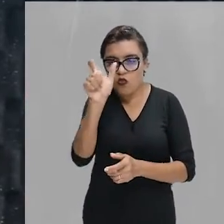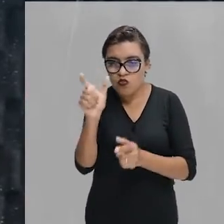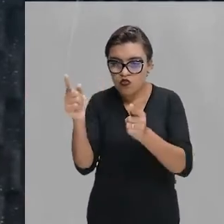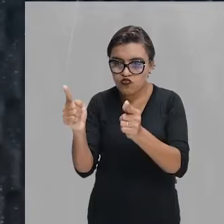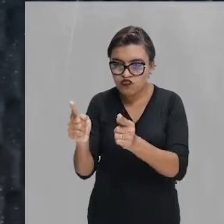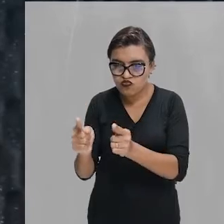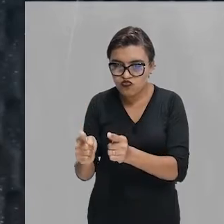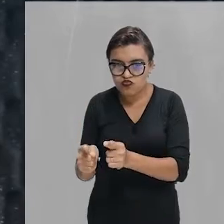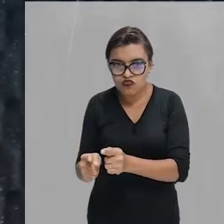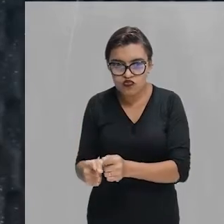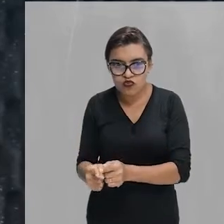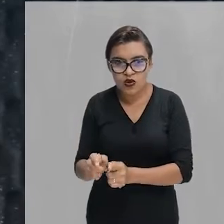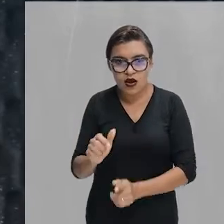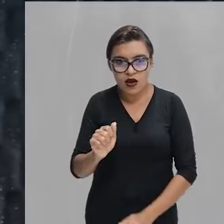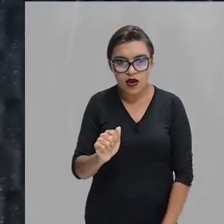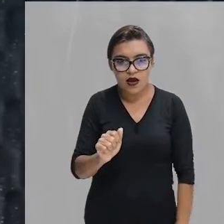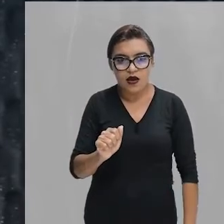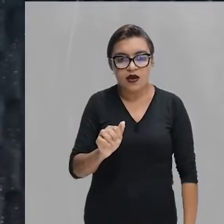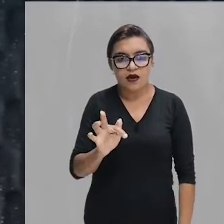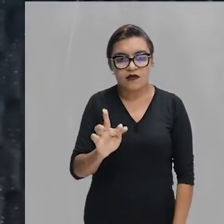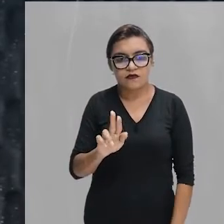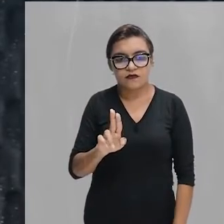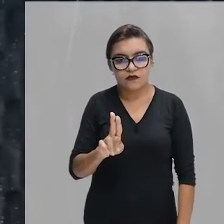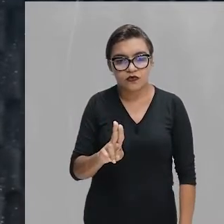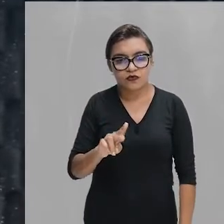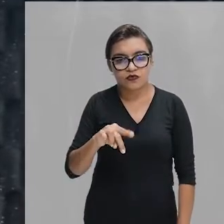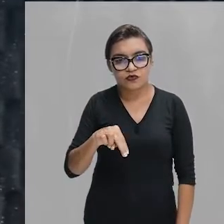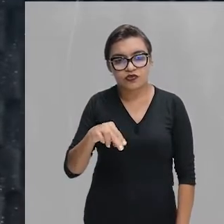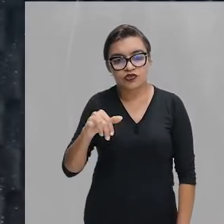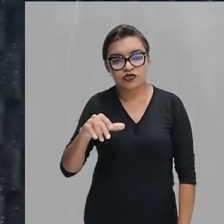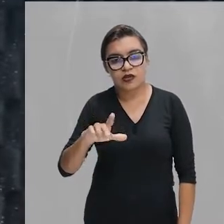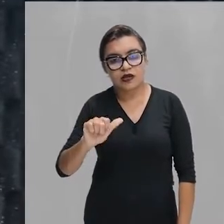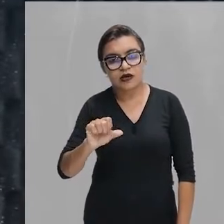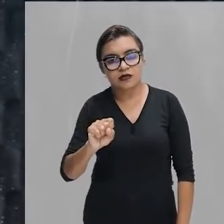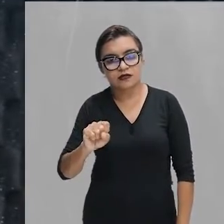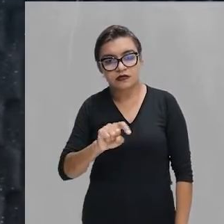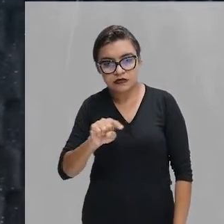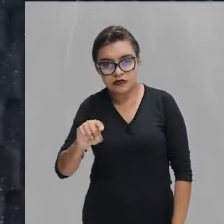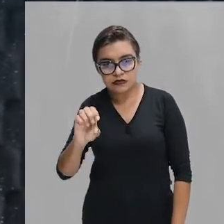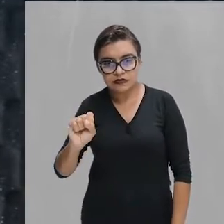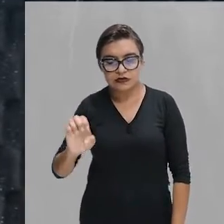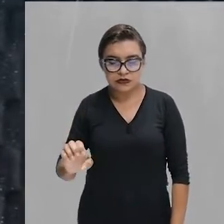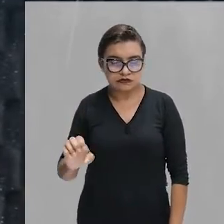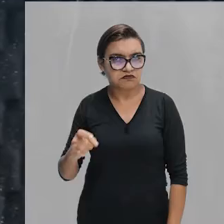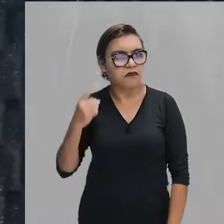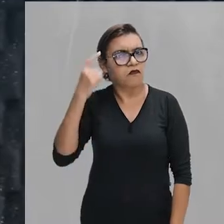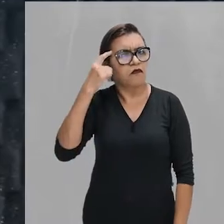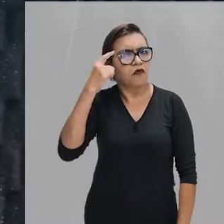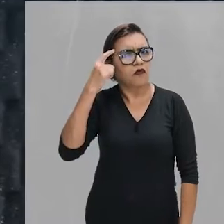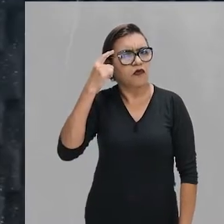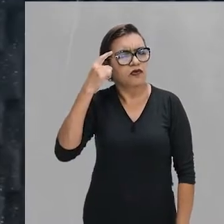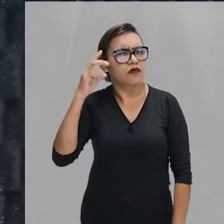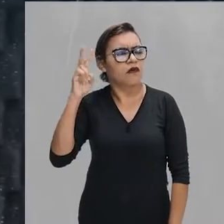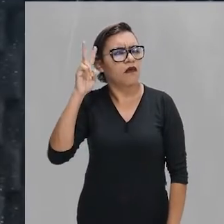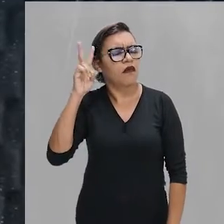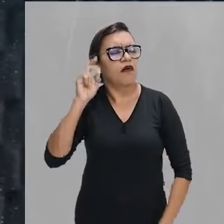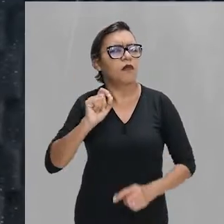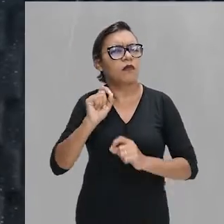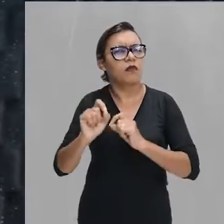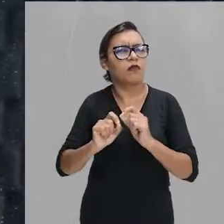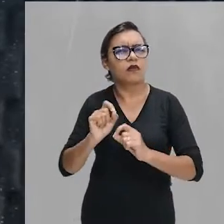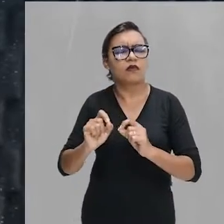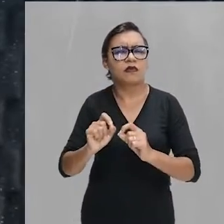é interessante, estrechar-se. Quando você escuta essa palavra, a primeira coisa que vem na tua cabeça é que ela está referida